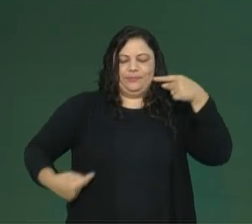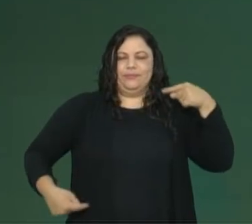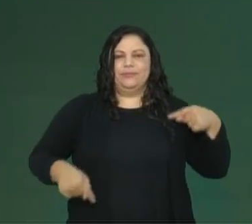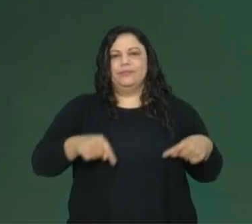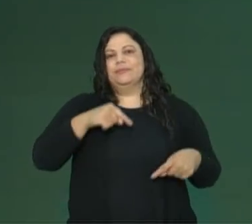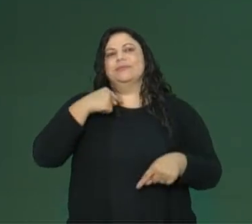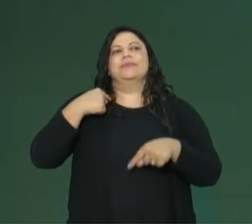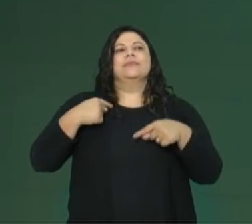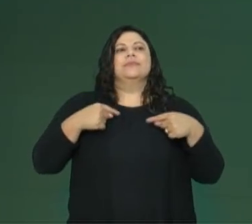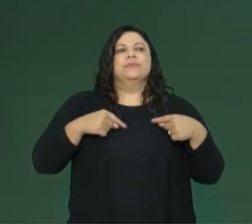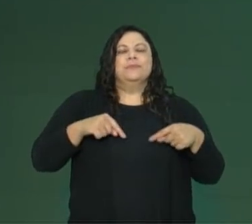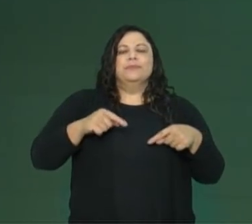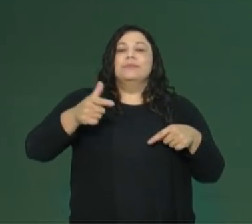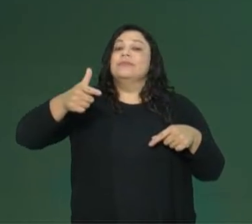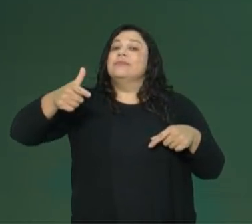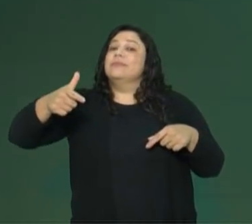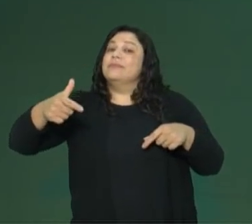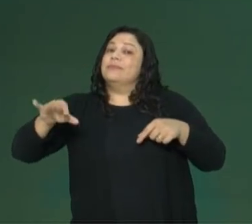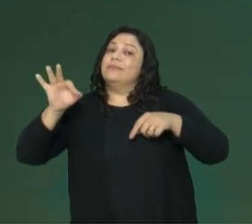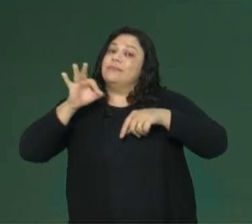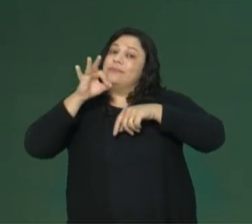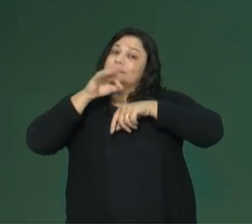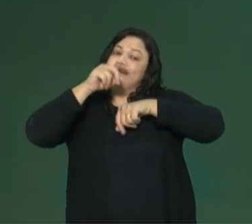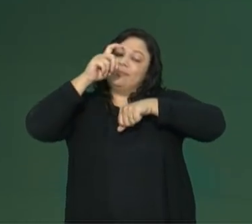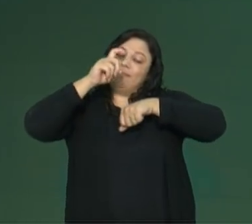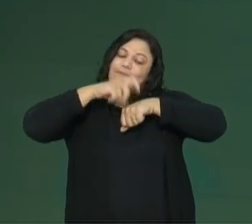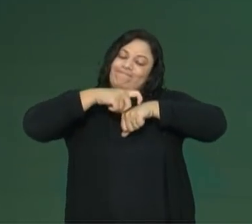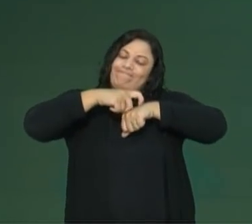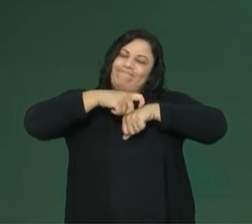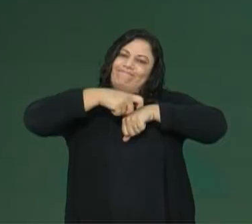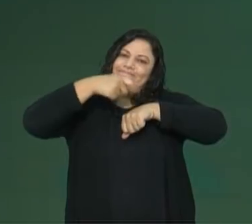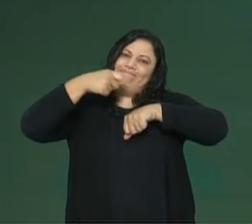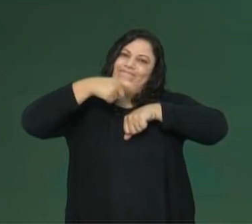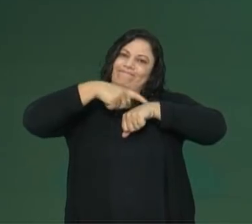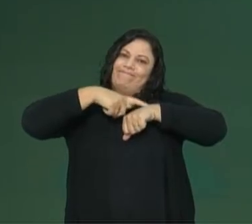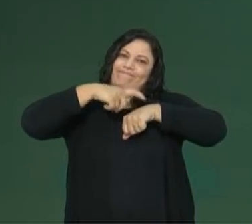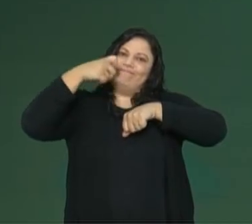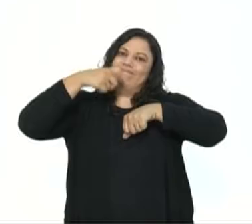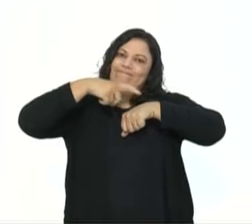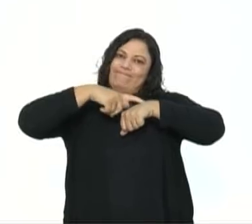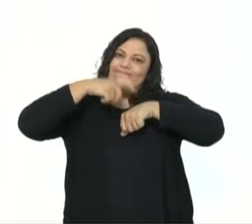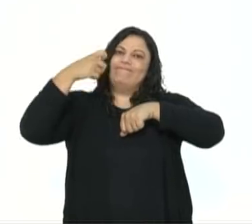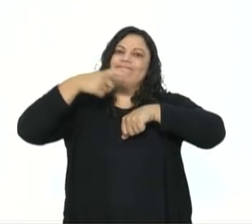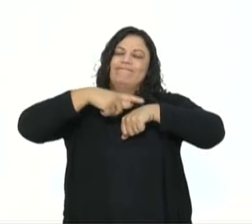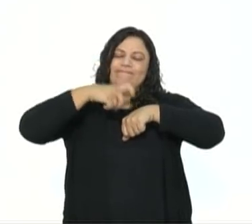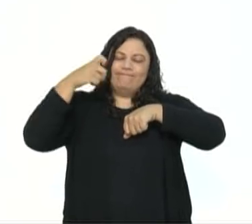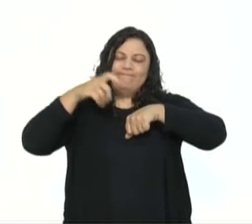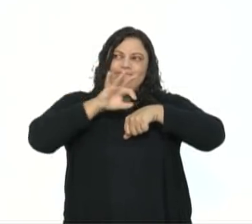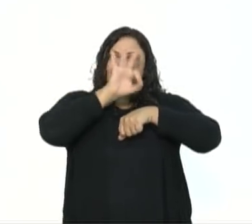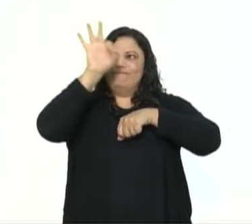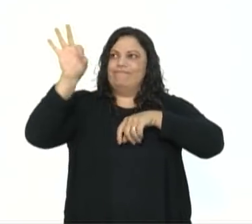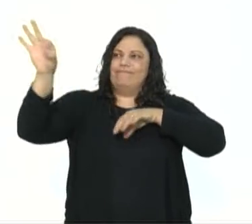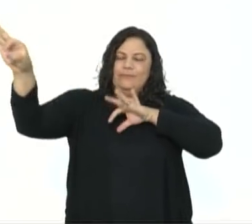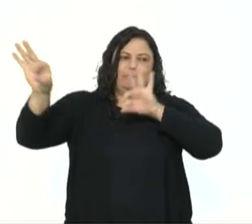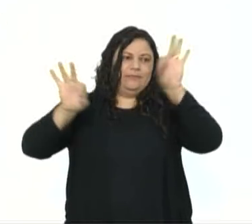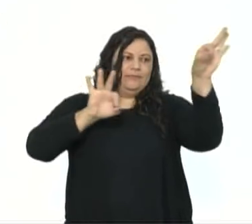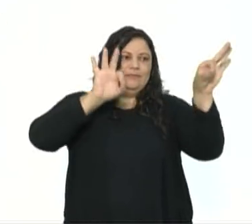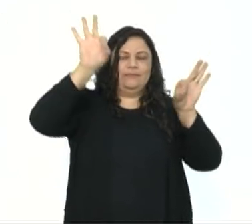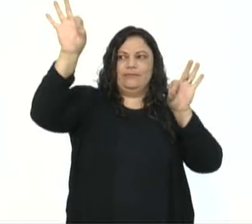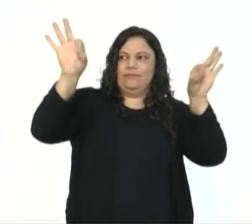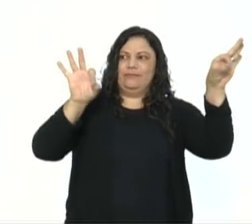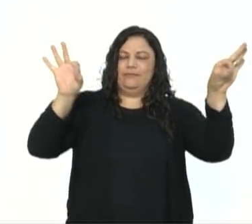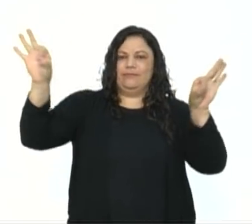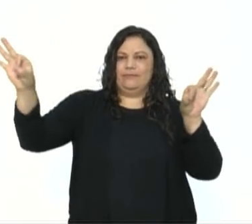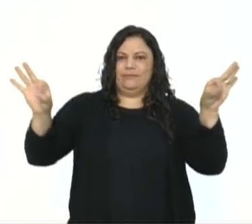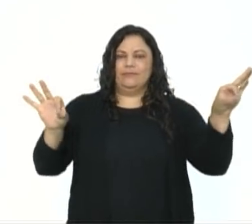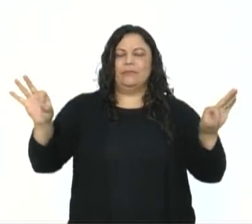venha sugar o seu sangue, vai sugar o seu sangue com larvas do verme para dentro do sistema digestivo do mosquito.